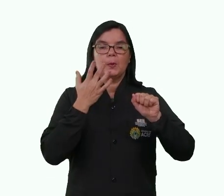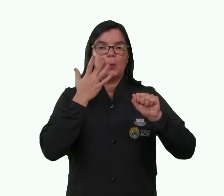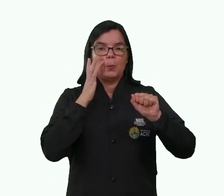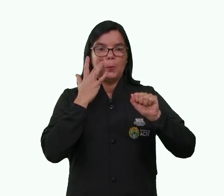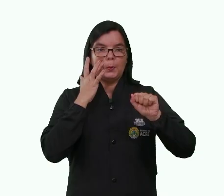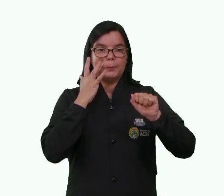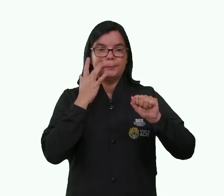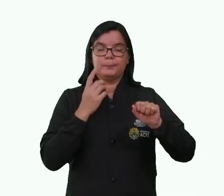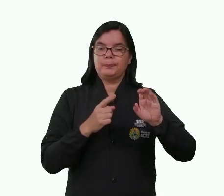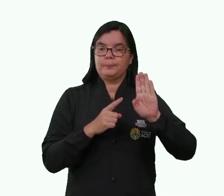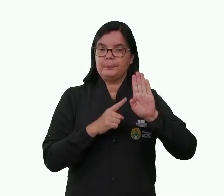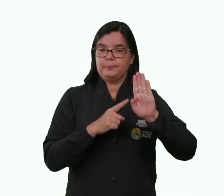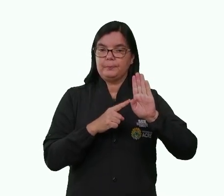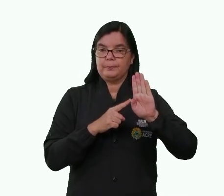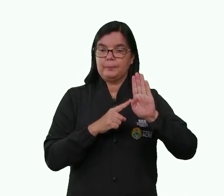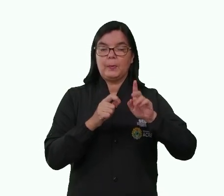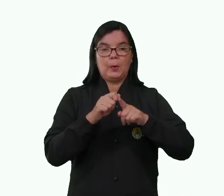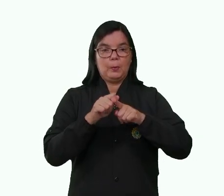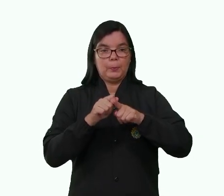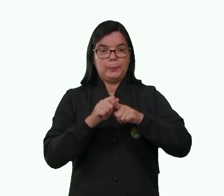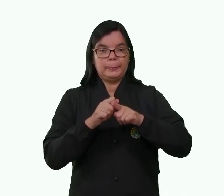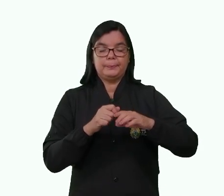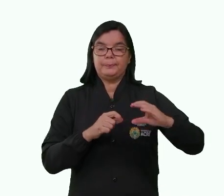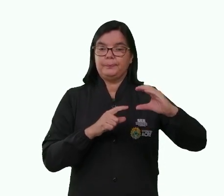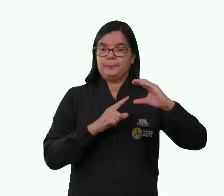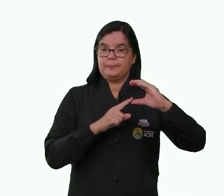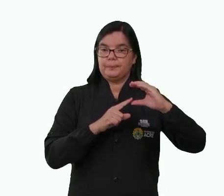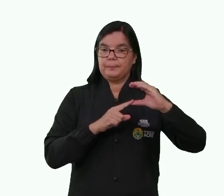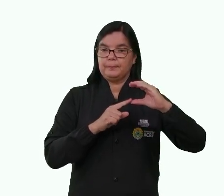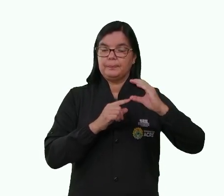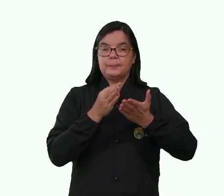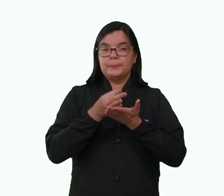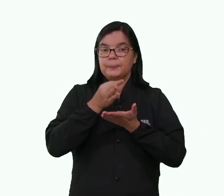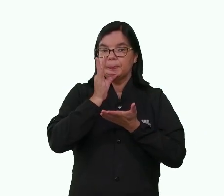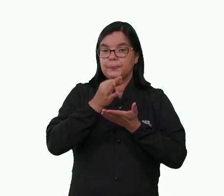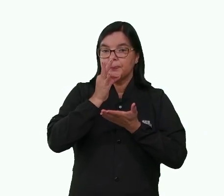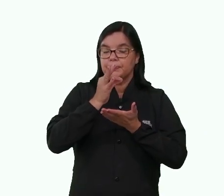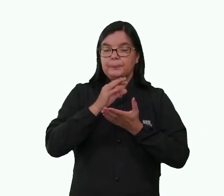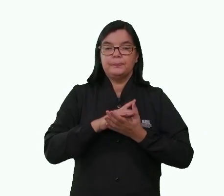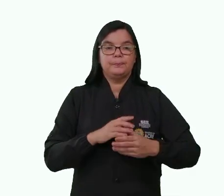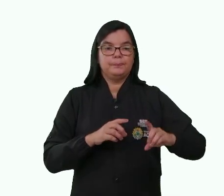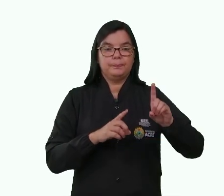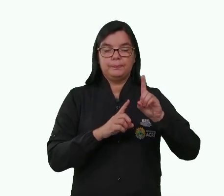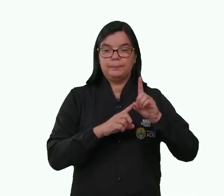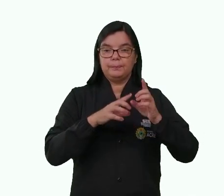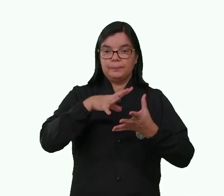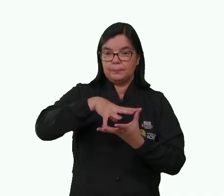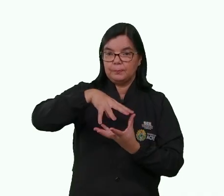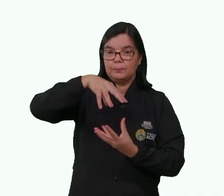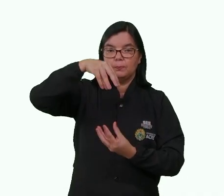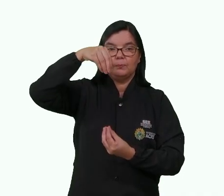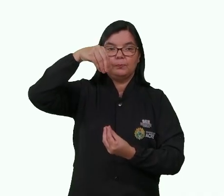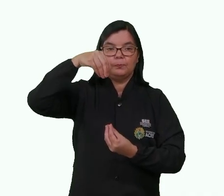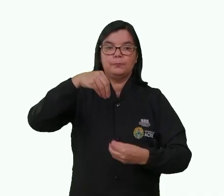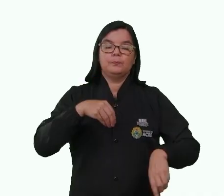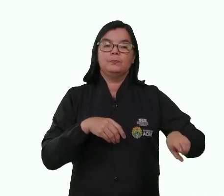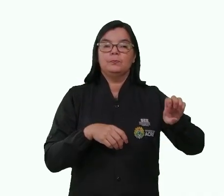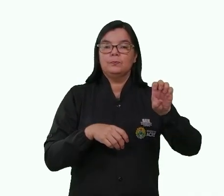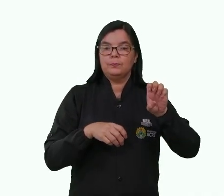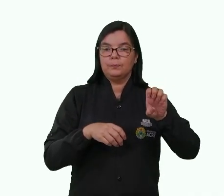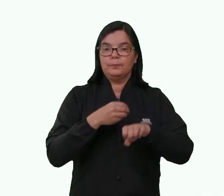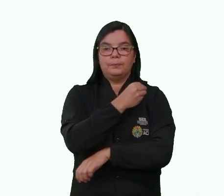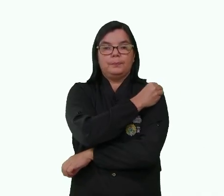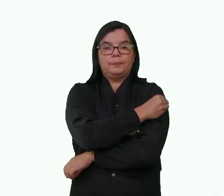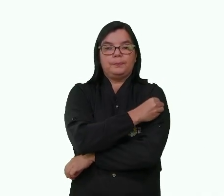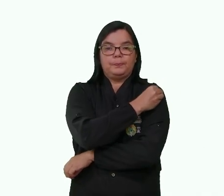A, o ouro, letra B, a borracha, letra C, o café, letra D, o cacau